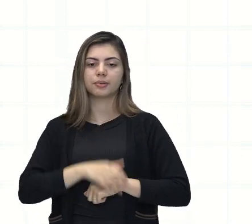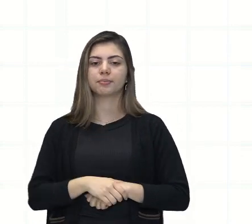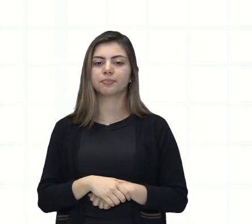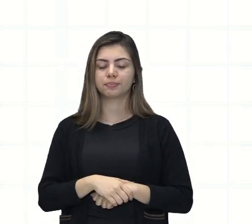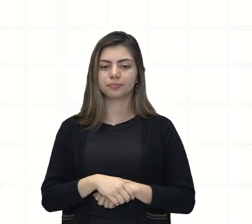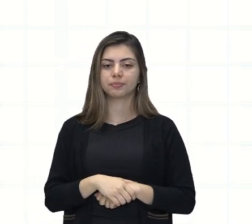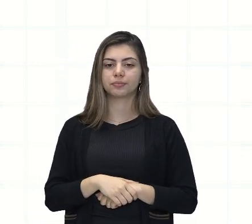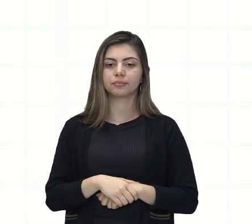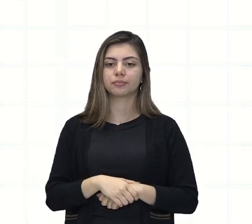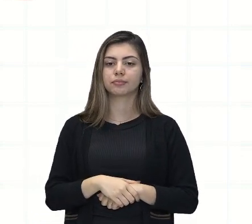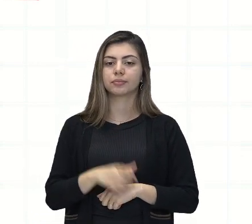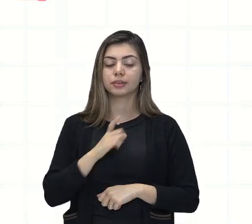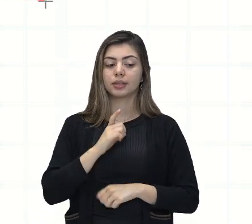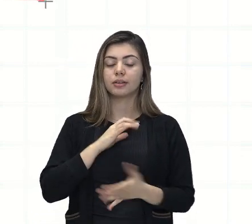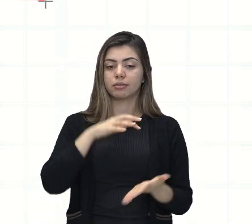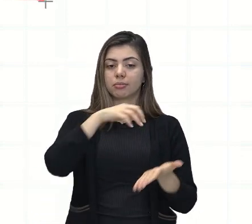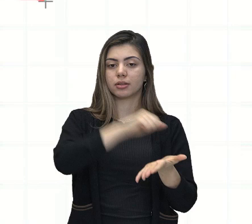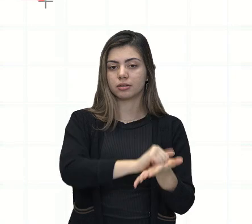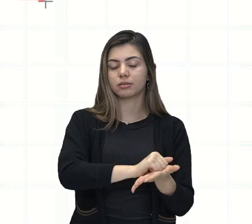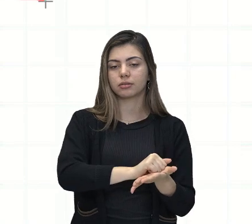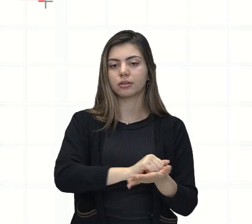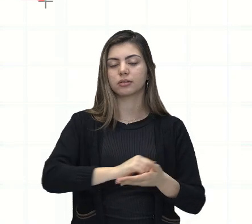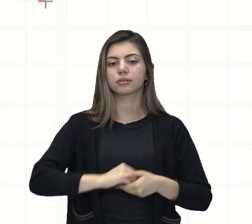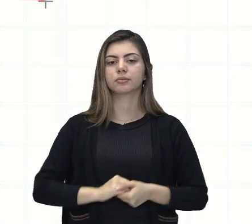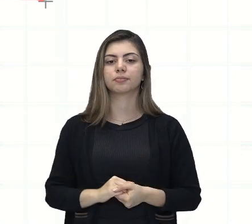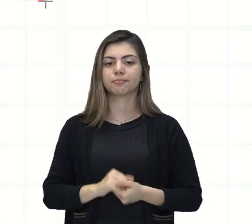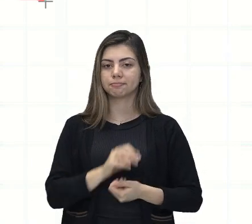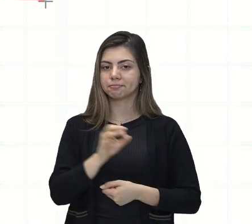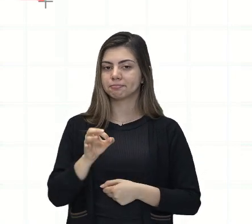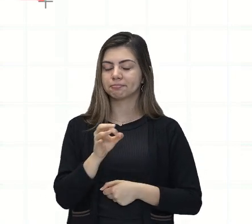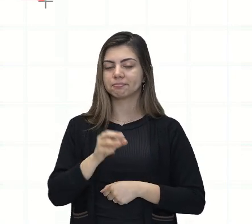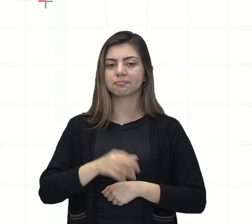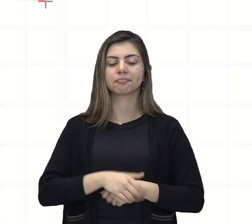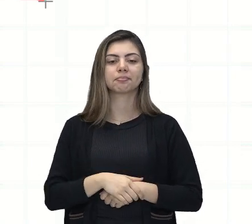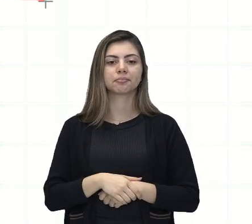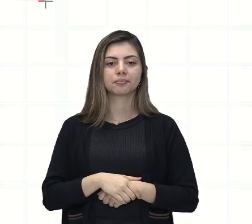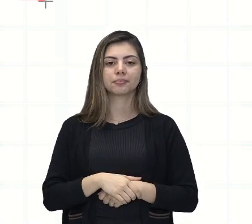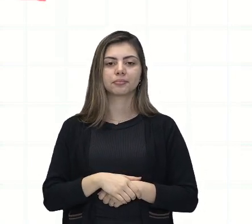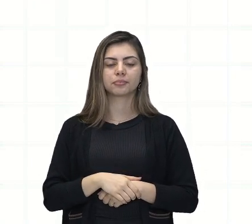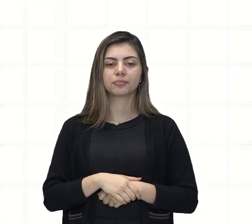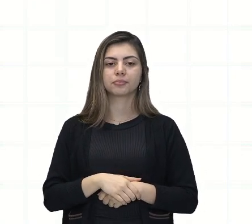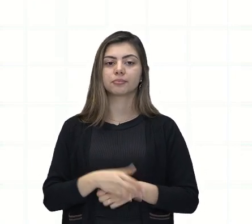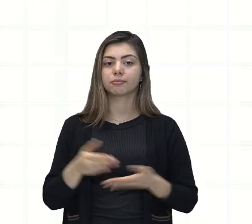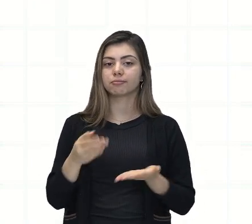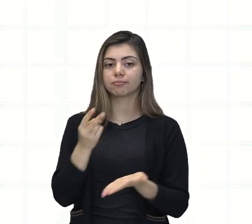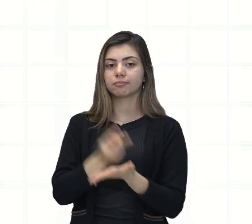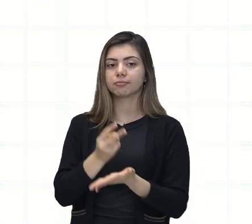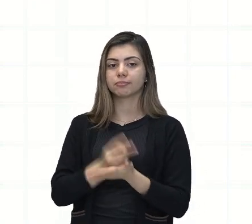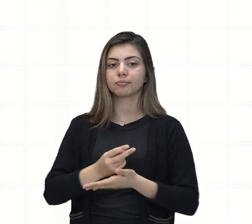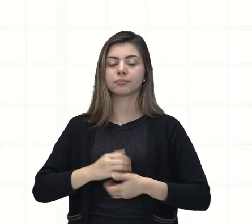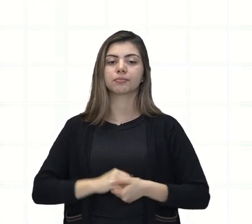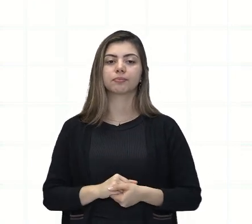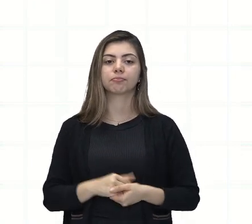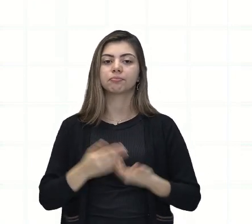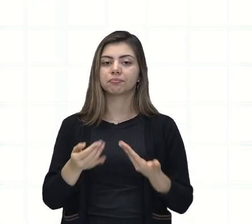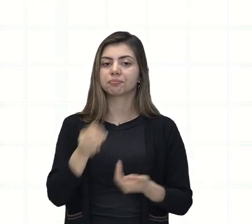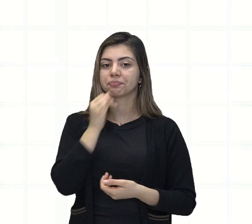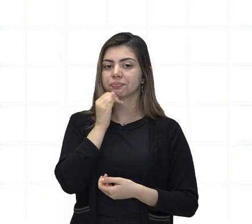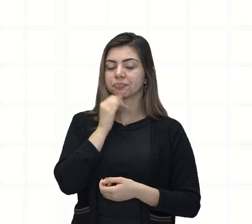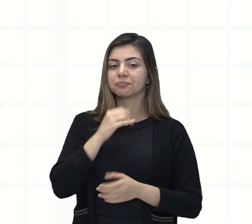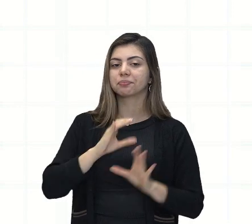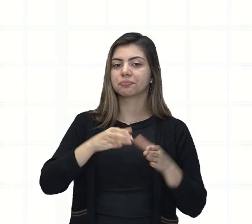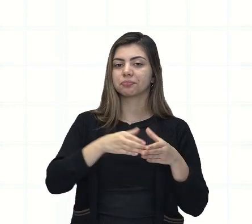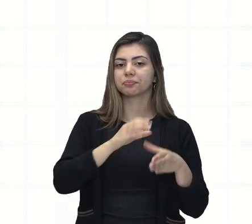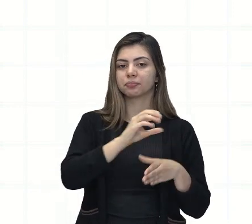alunas foram matriculadas. Certo, turma? Prossigamos. Exemplo de